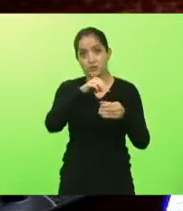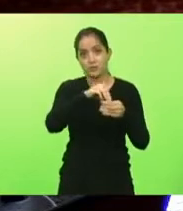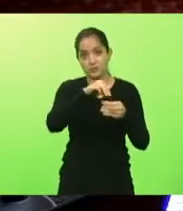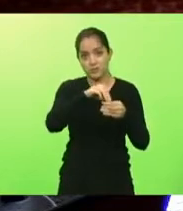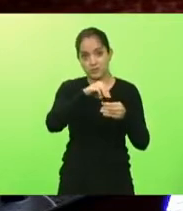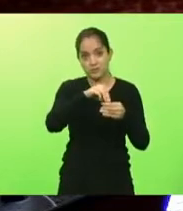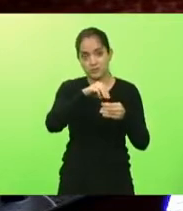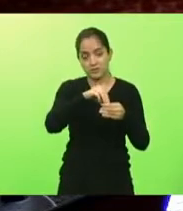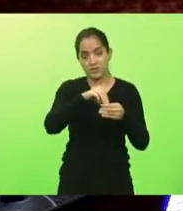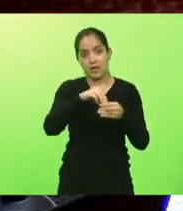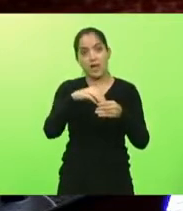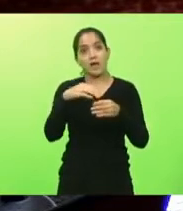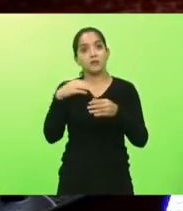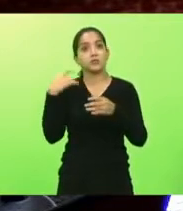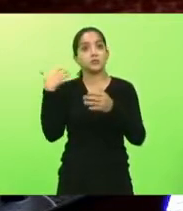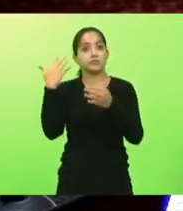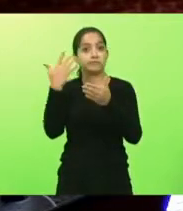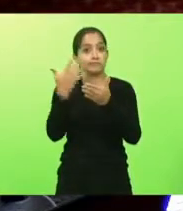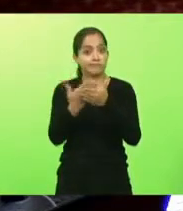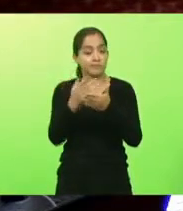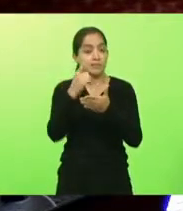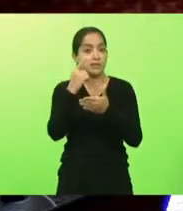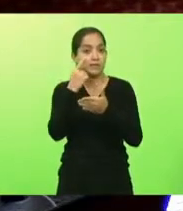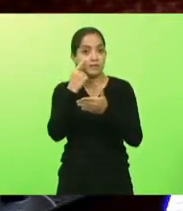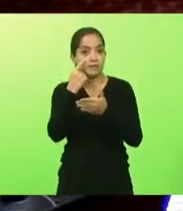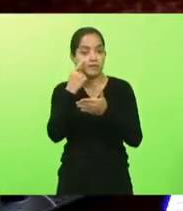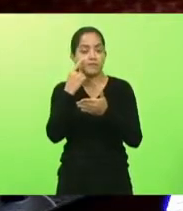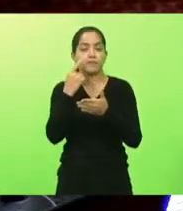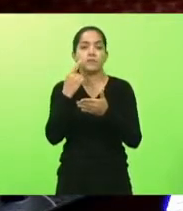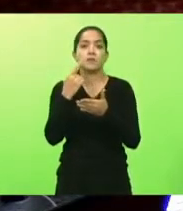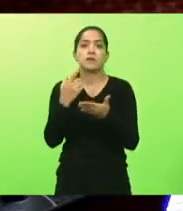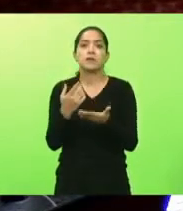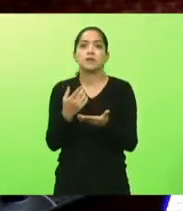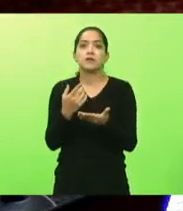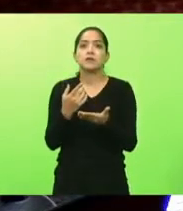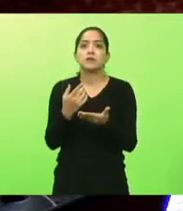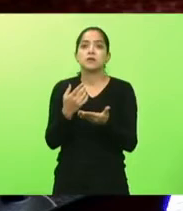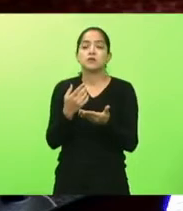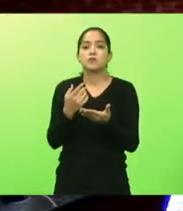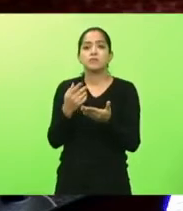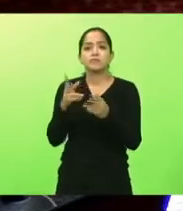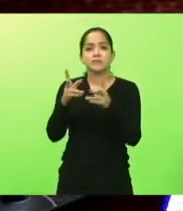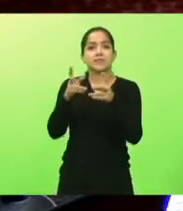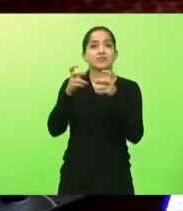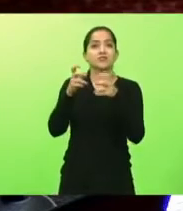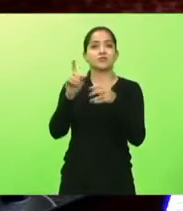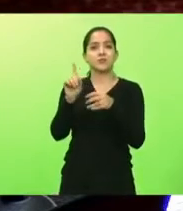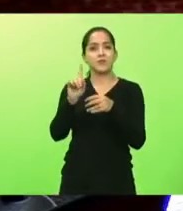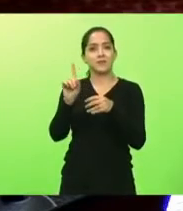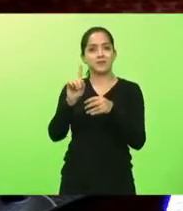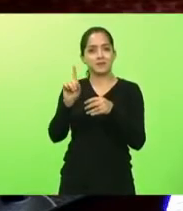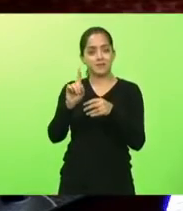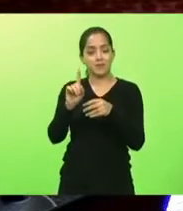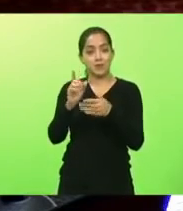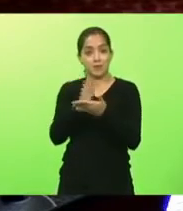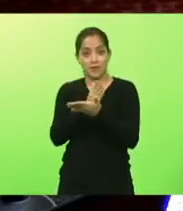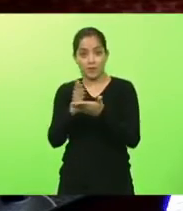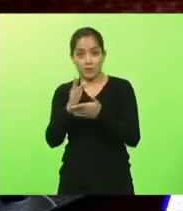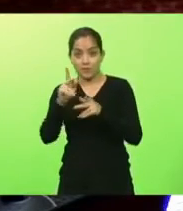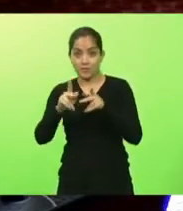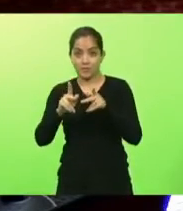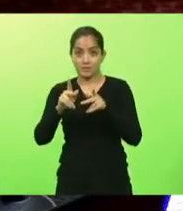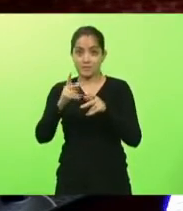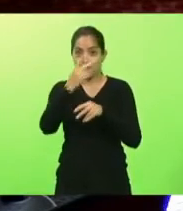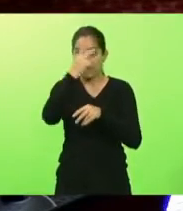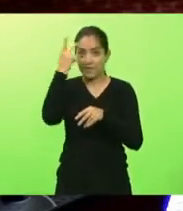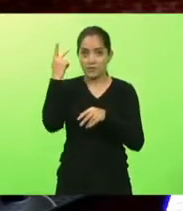todo o histórico disso mesmo ali, né? Um fato que passou também, como eu disse, desapercebido para aquelas pessoas que não prestam